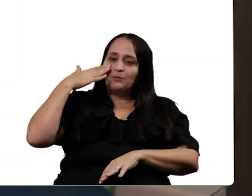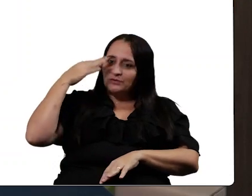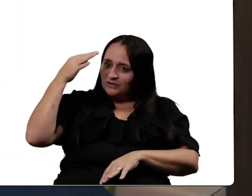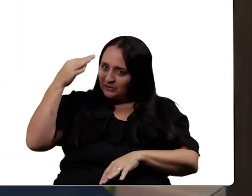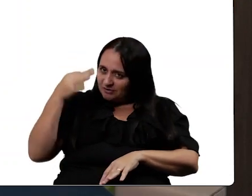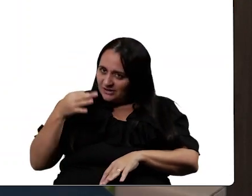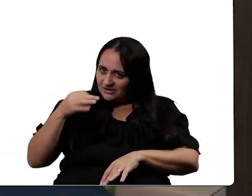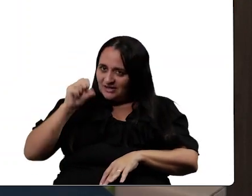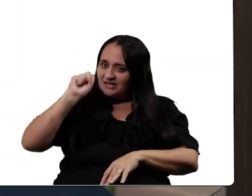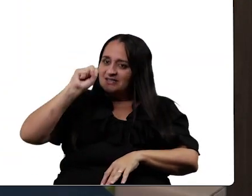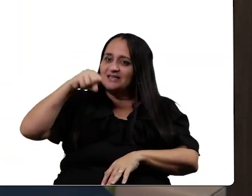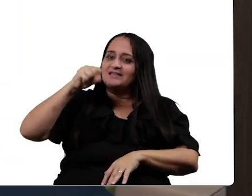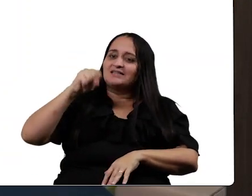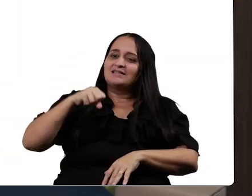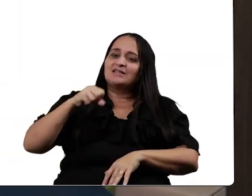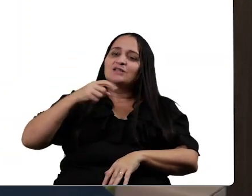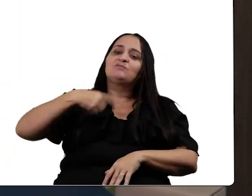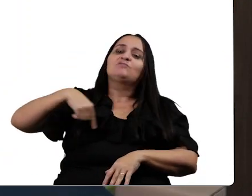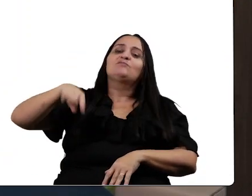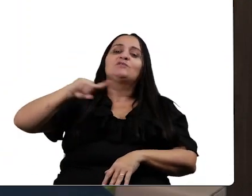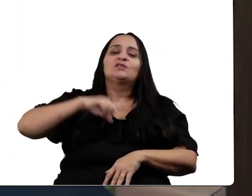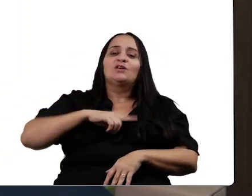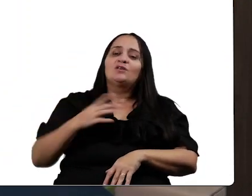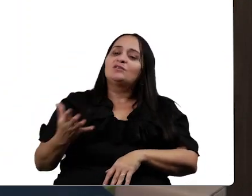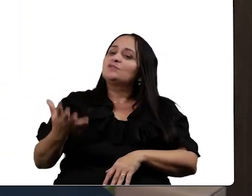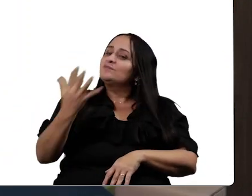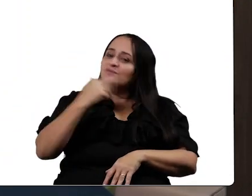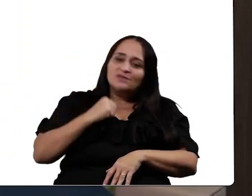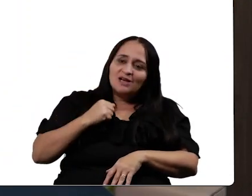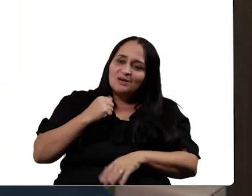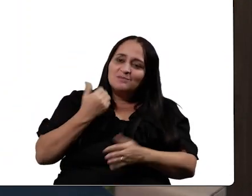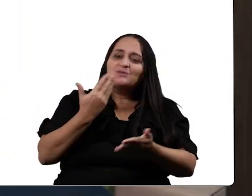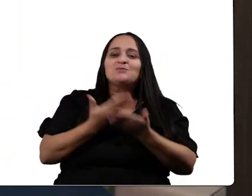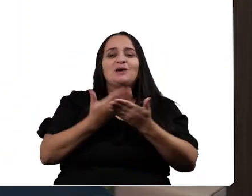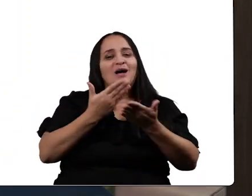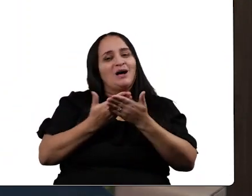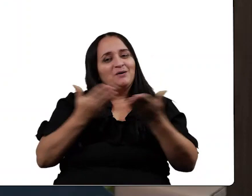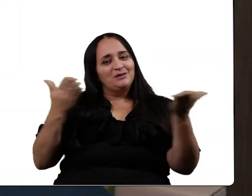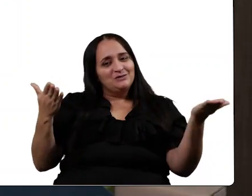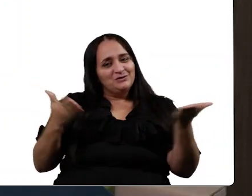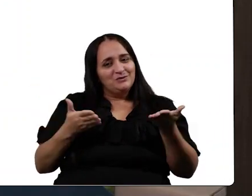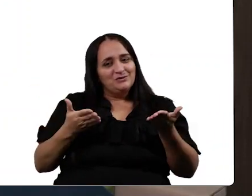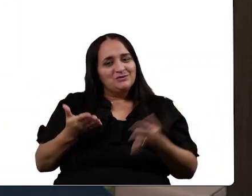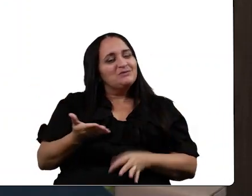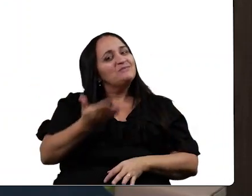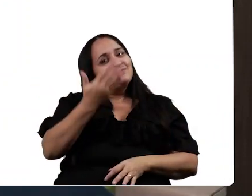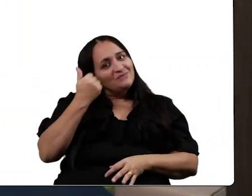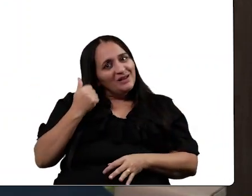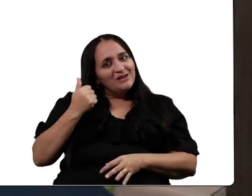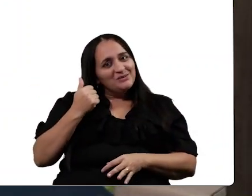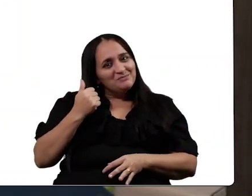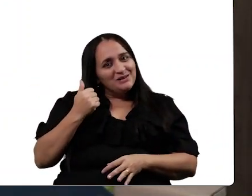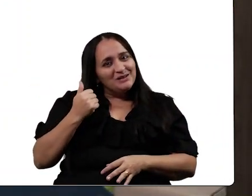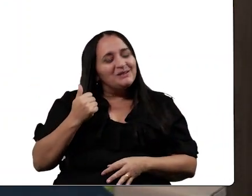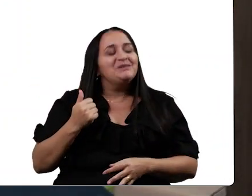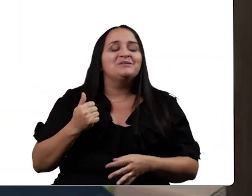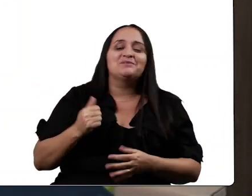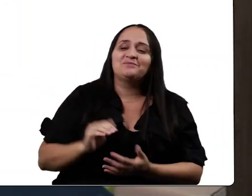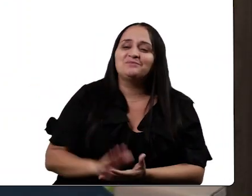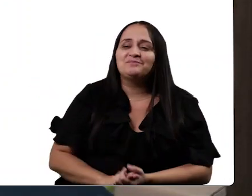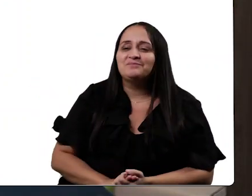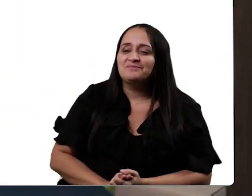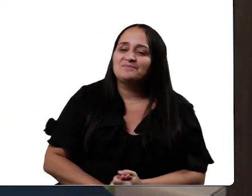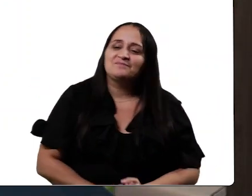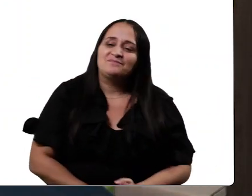sim. Nós também vamos nos animar com a aula de hoje. Boa aula! Vem comigo, então. Eu